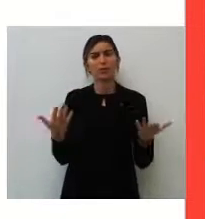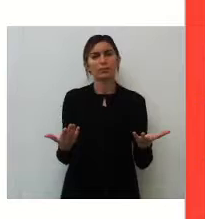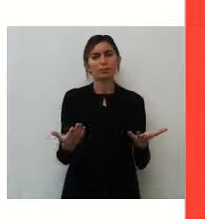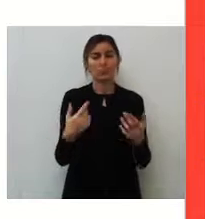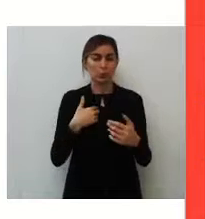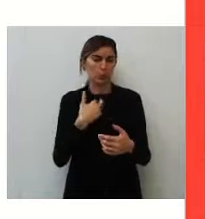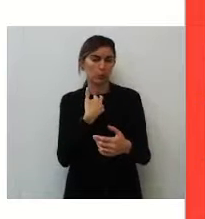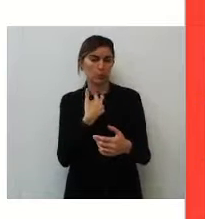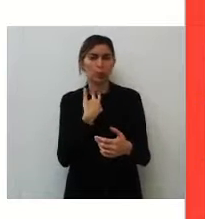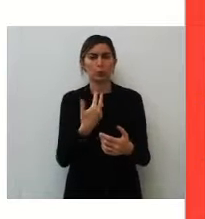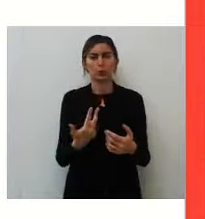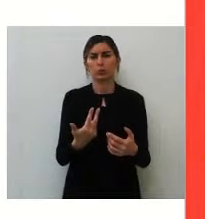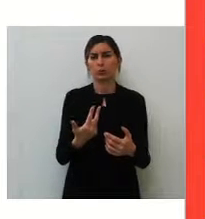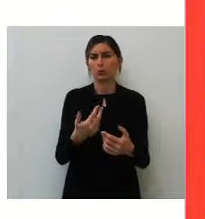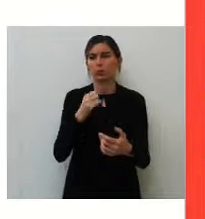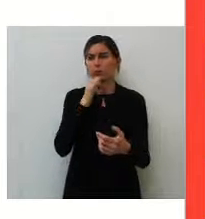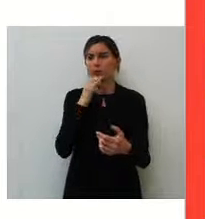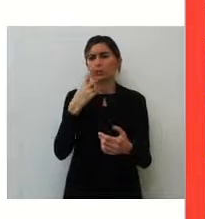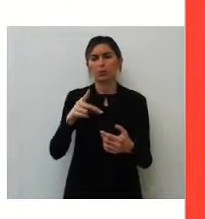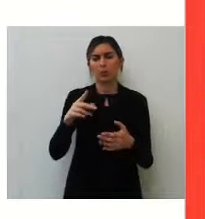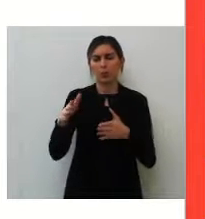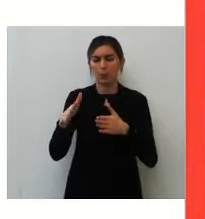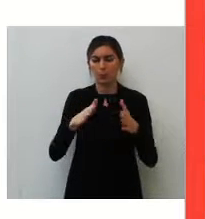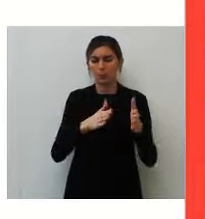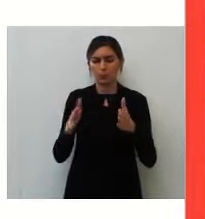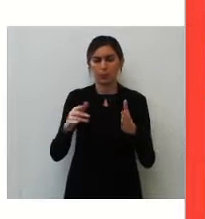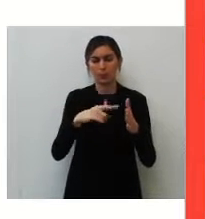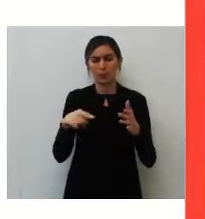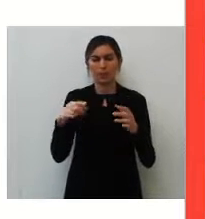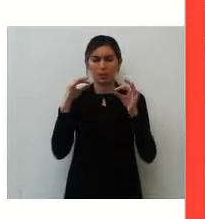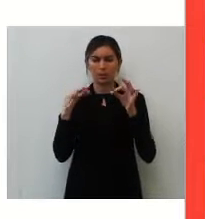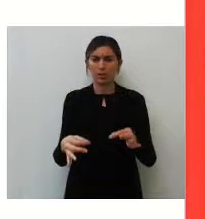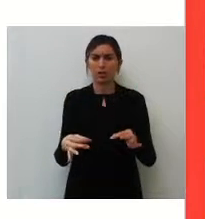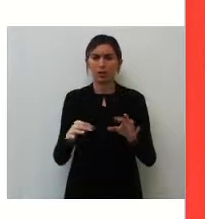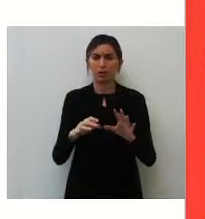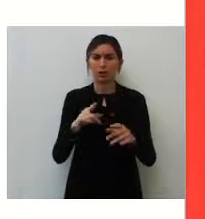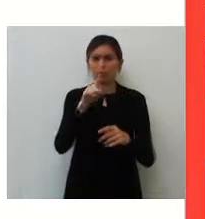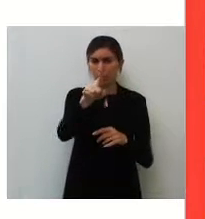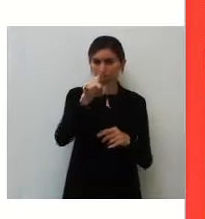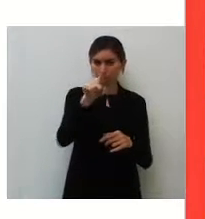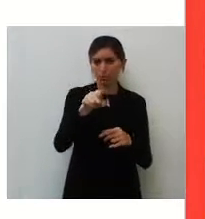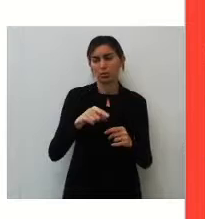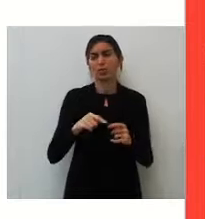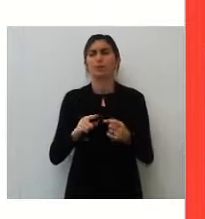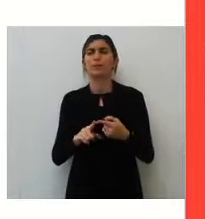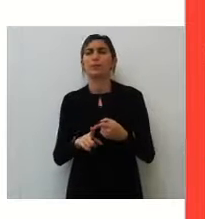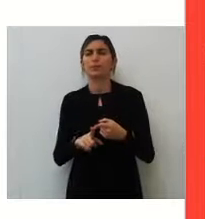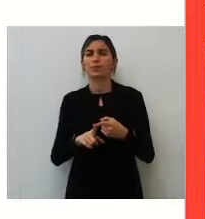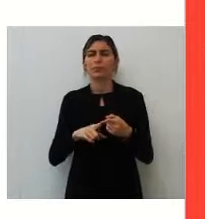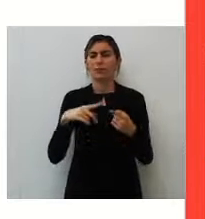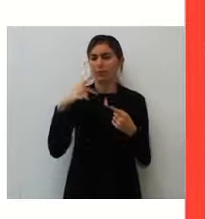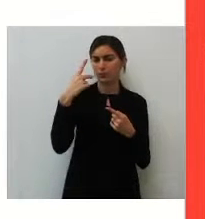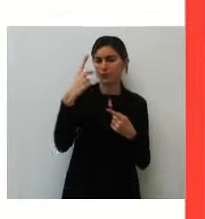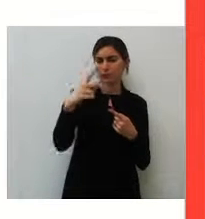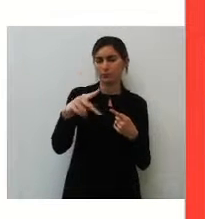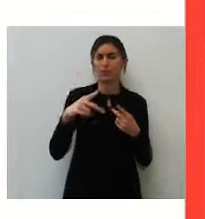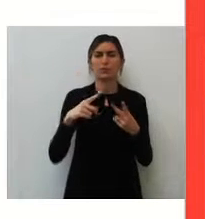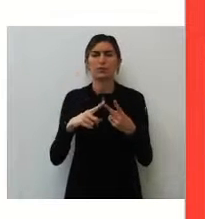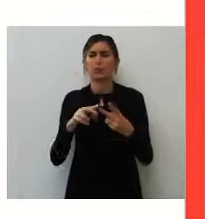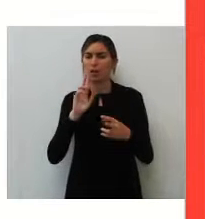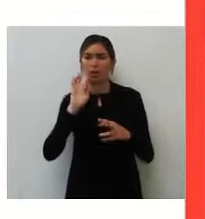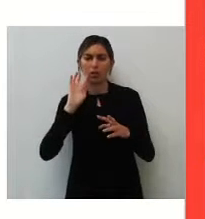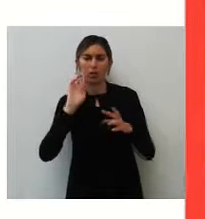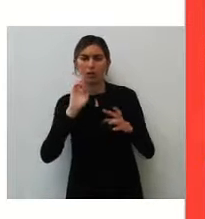eu não posso este este é o meu e o mais exato para você para você